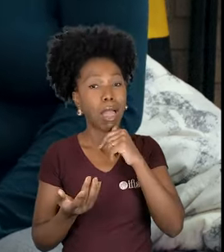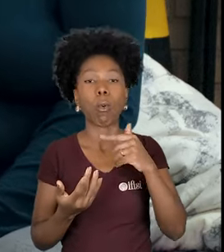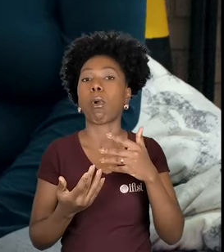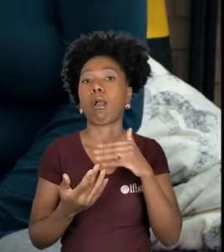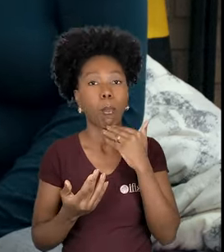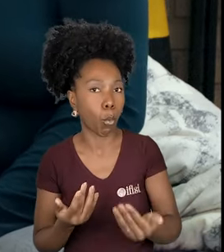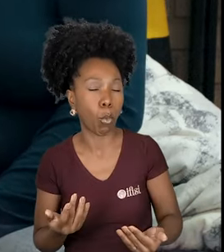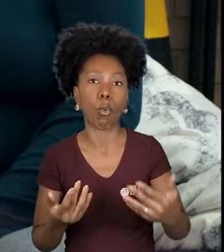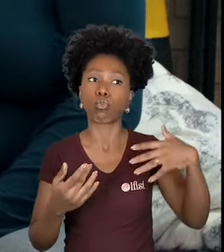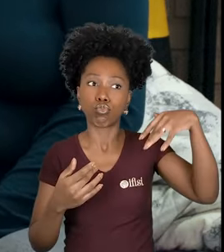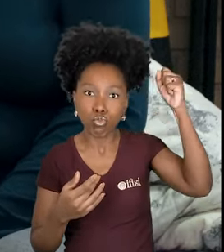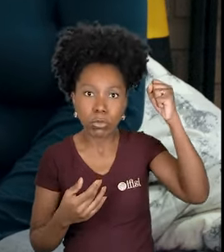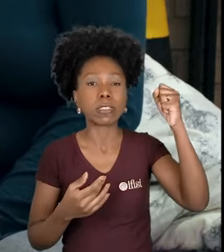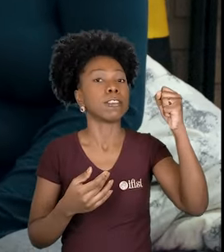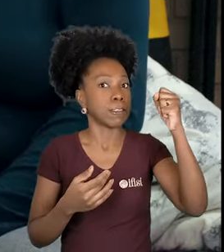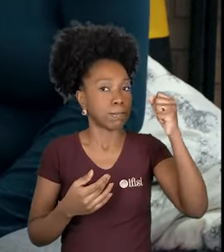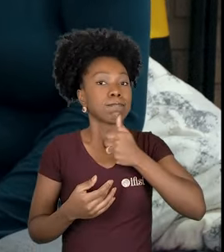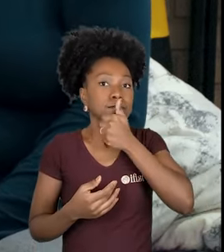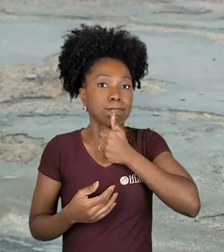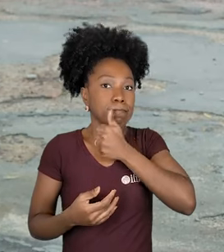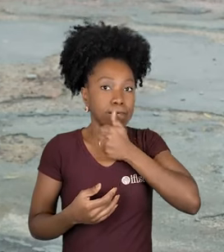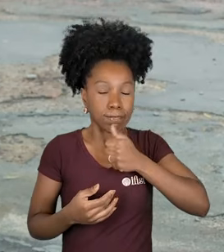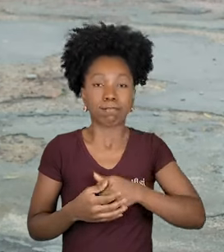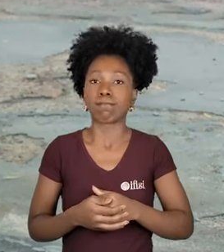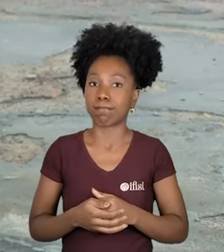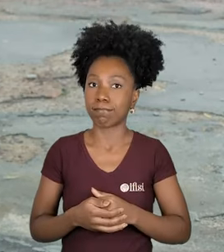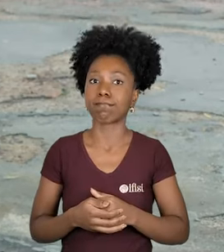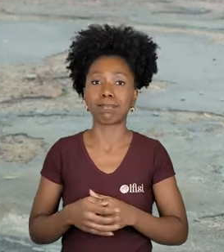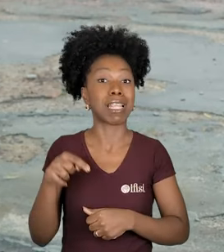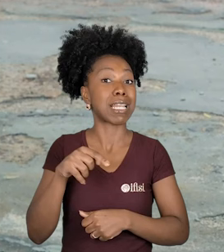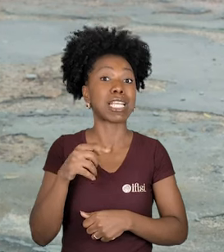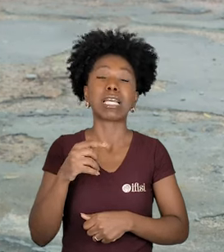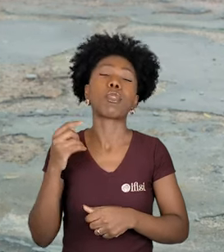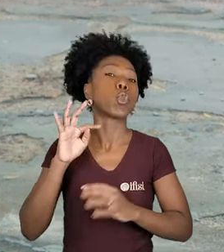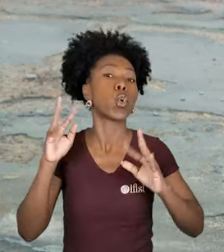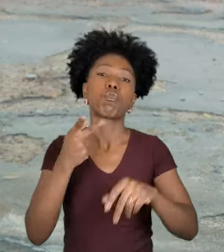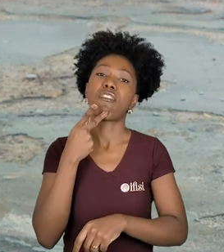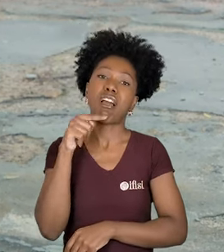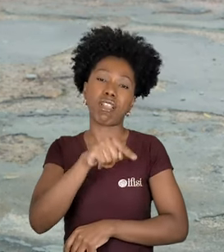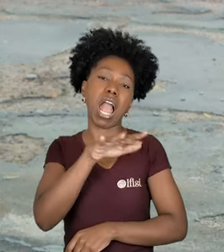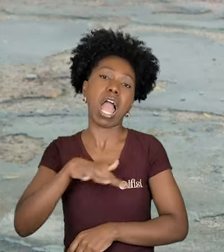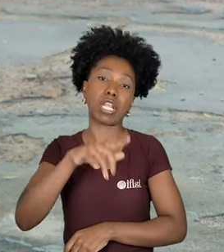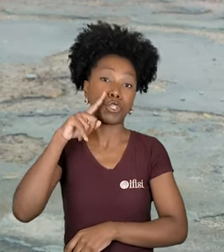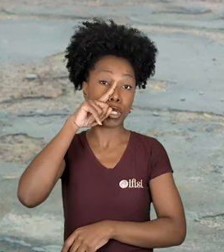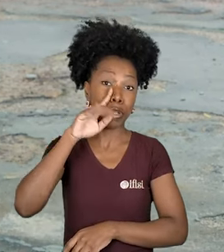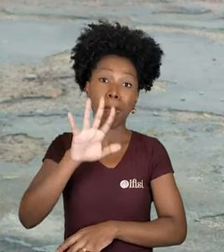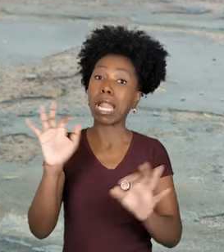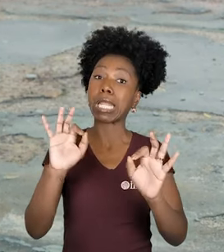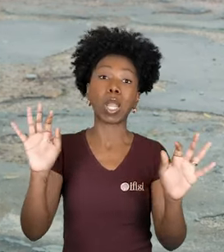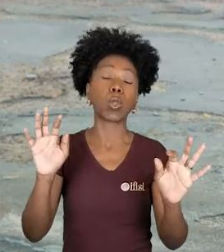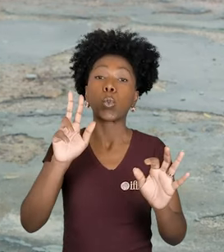a água, faltou a luz, a gente passou um sufoco. Sempre falaram que era a área de risco, mas nunca tiraram a gente de